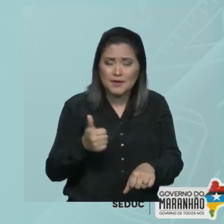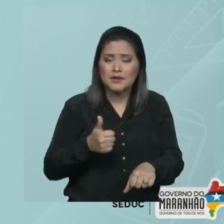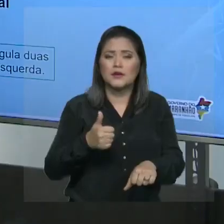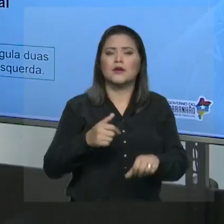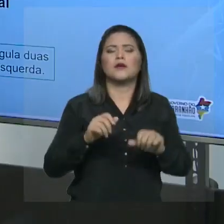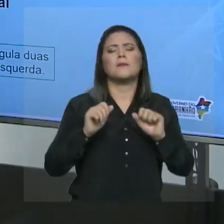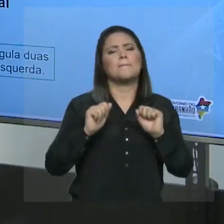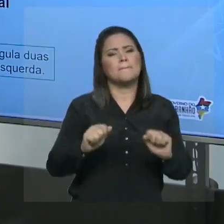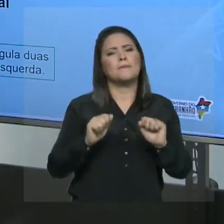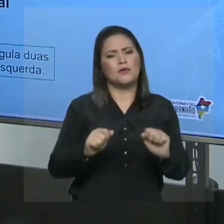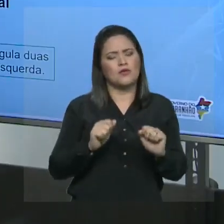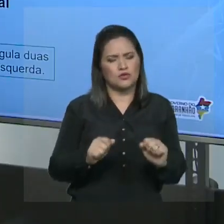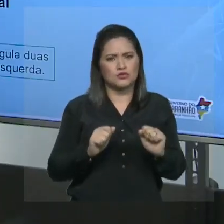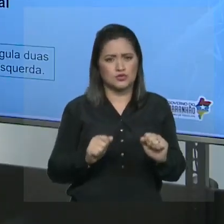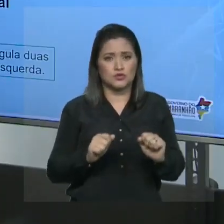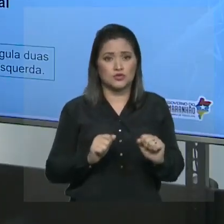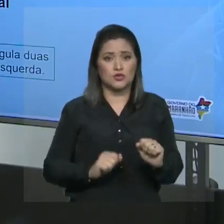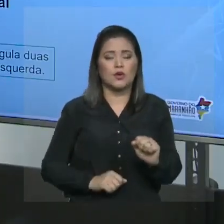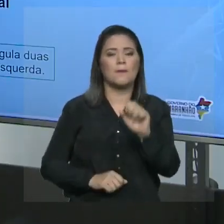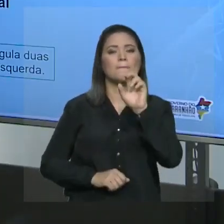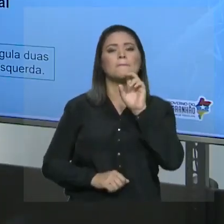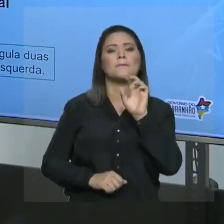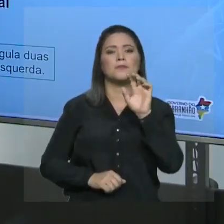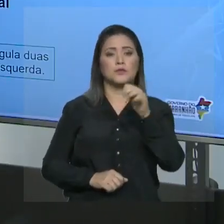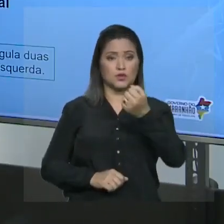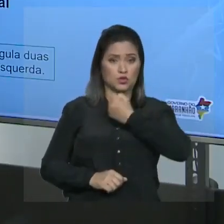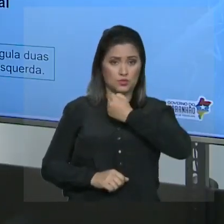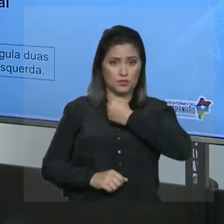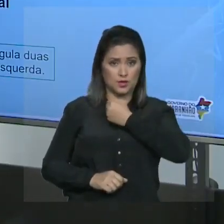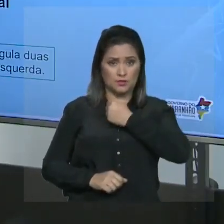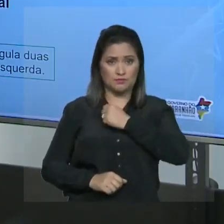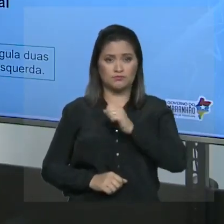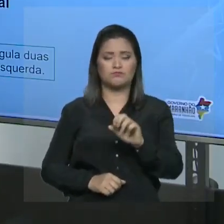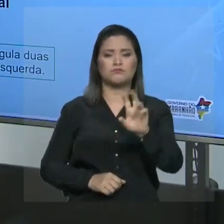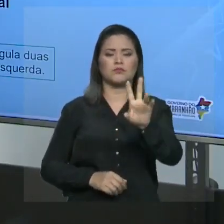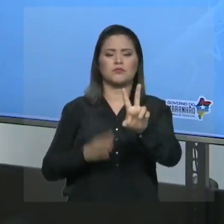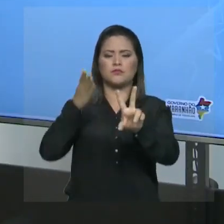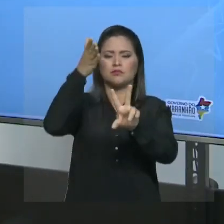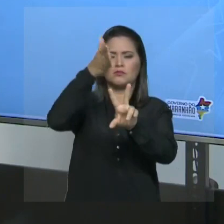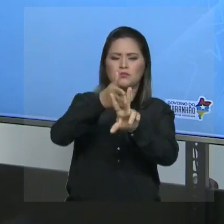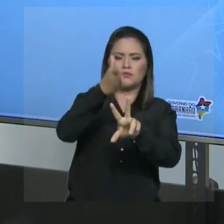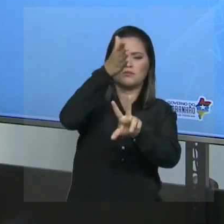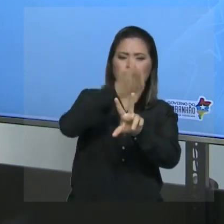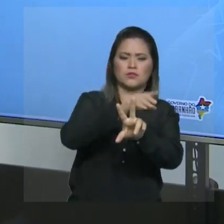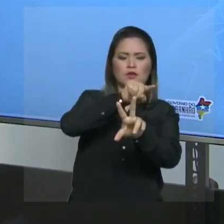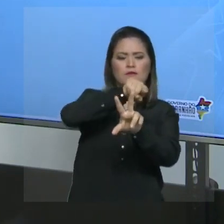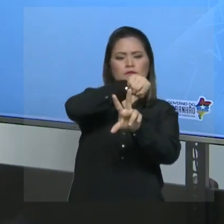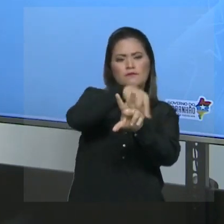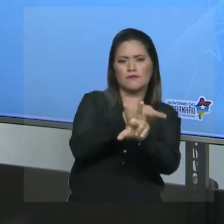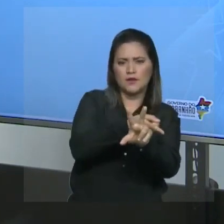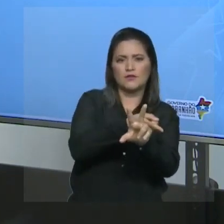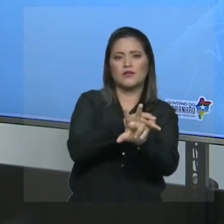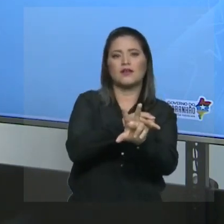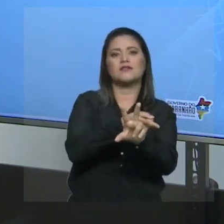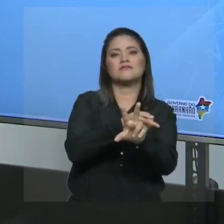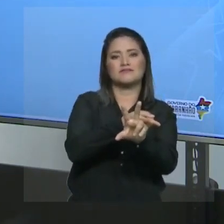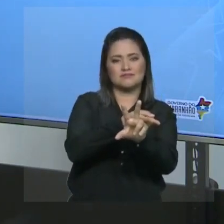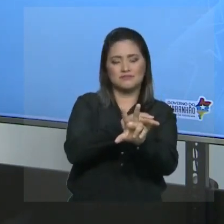posso ter em decimal e transformar para porcentagem, para fração? Sim, sem problema nenhum. Por exemplo,